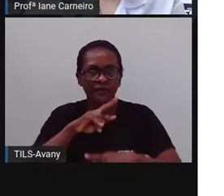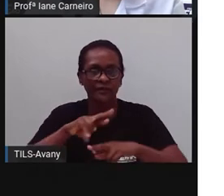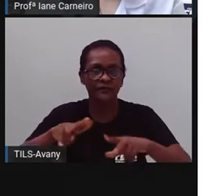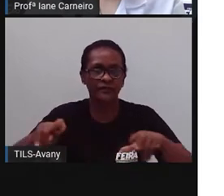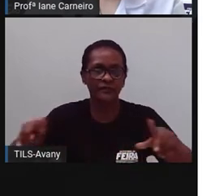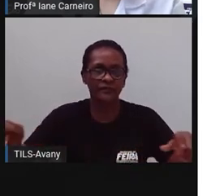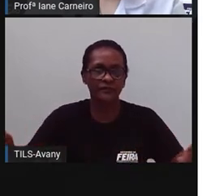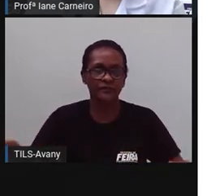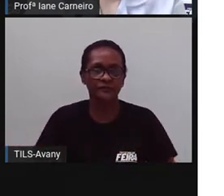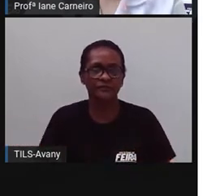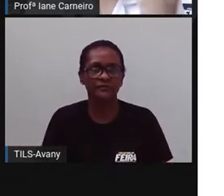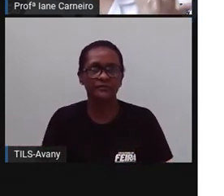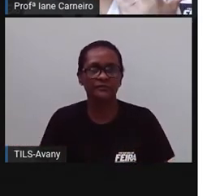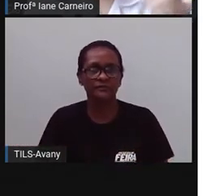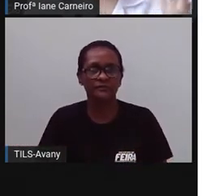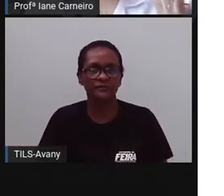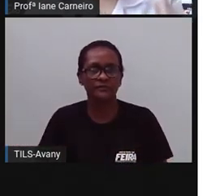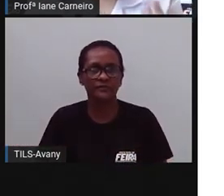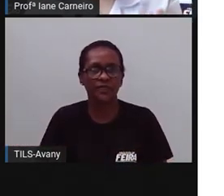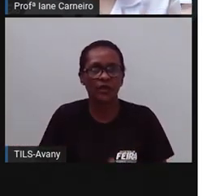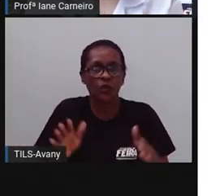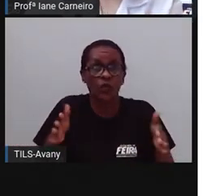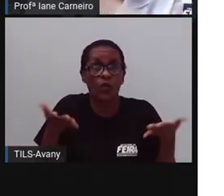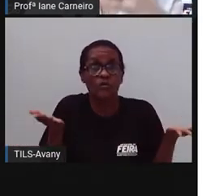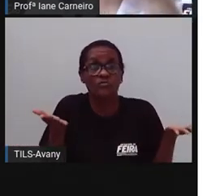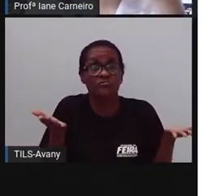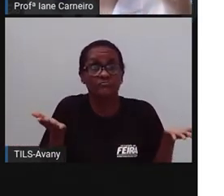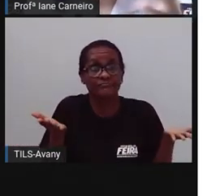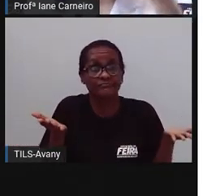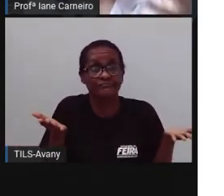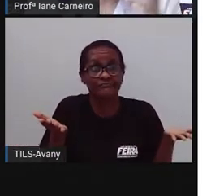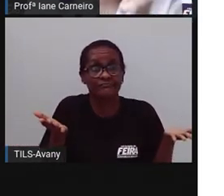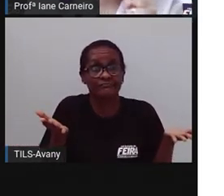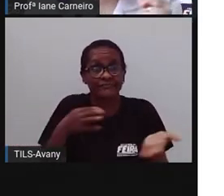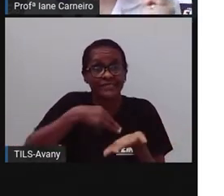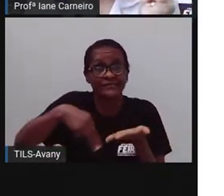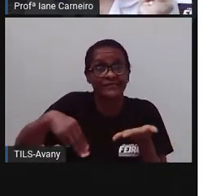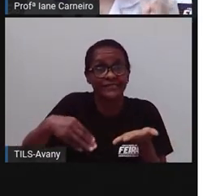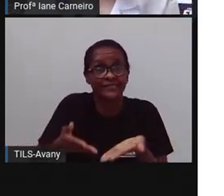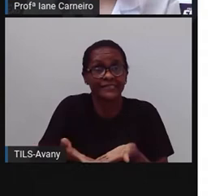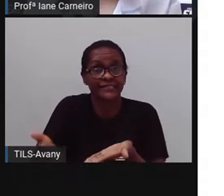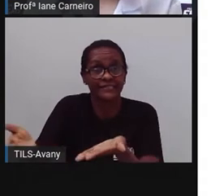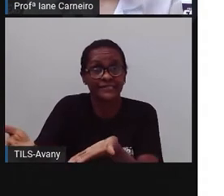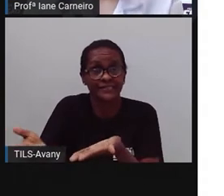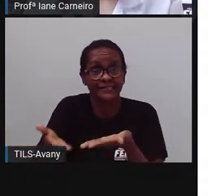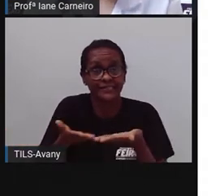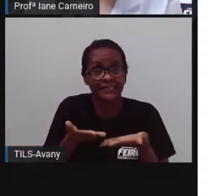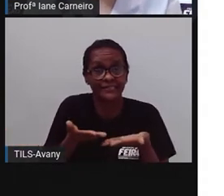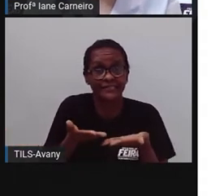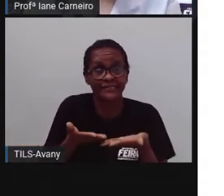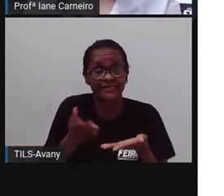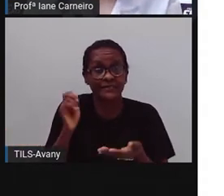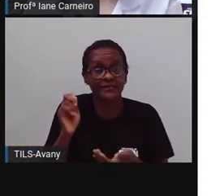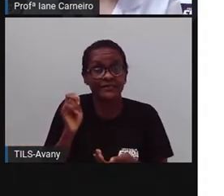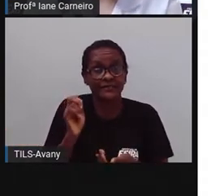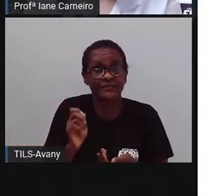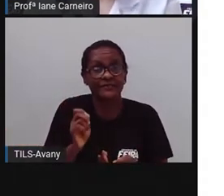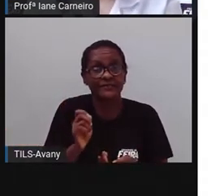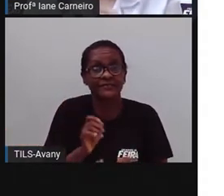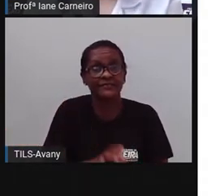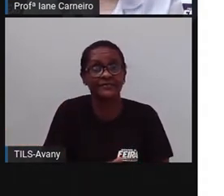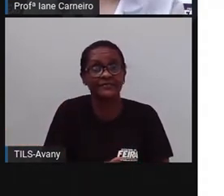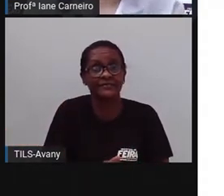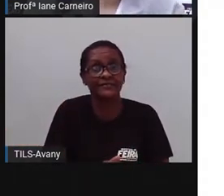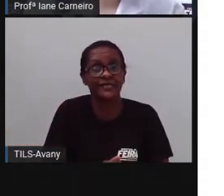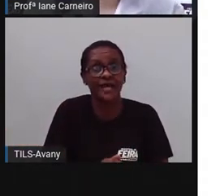convite Você sabem de que é para que festa é essa né Para que é vento é esse que esse como está convidando é um convite de